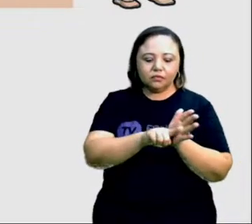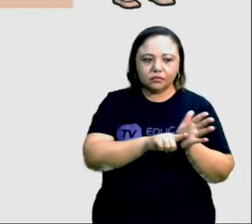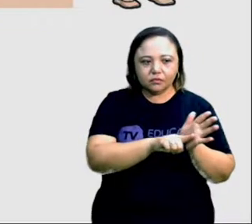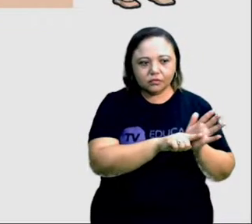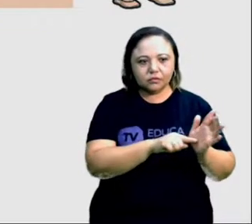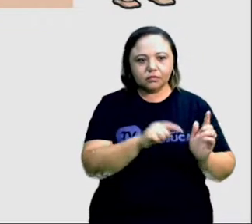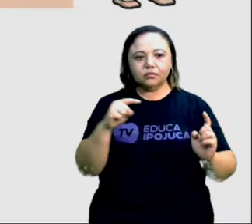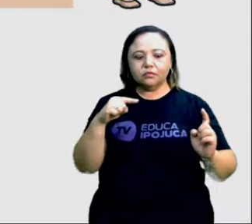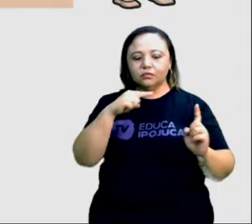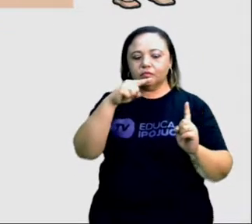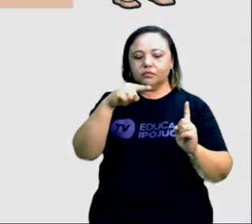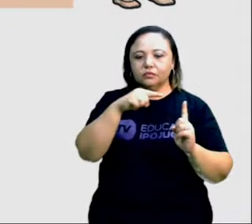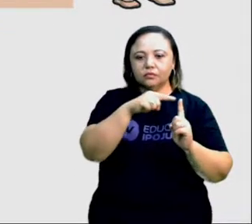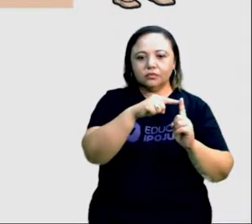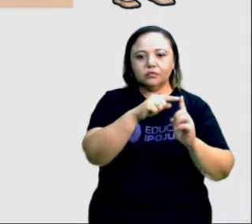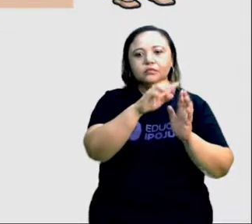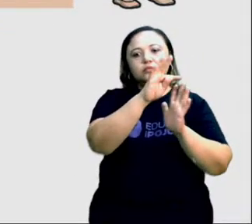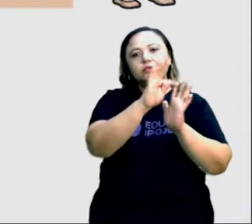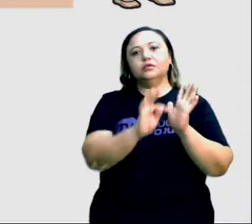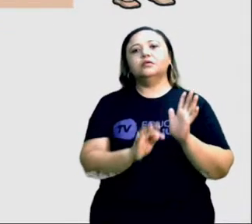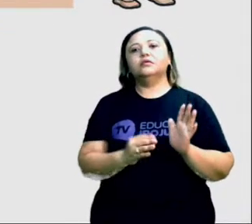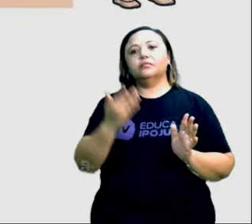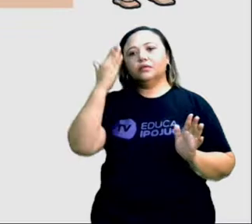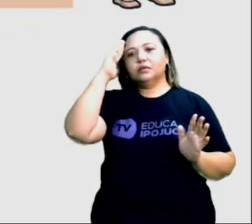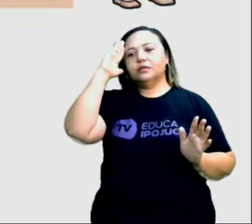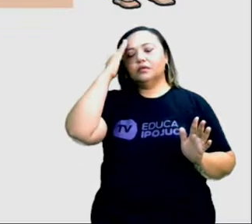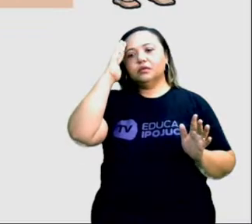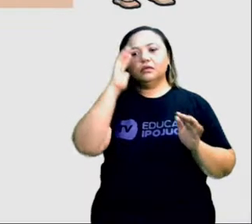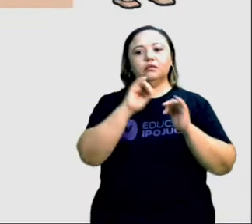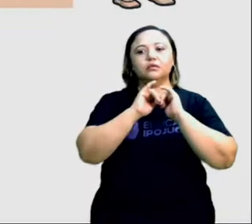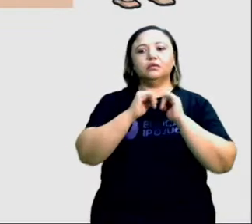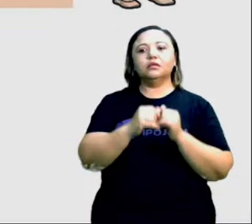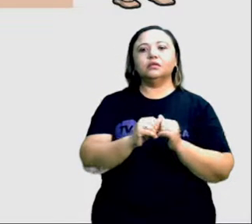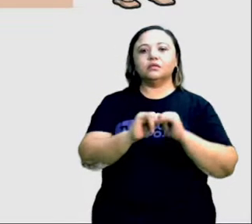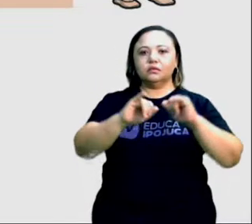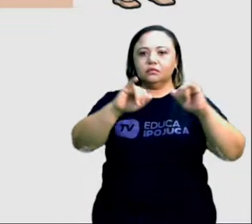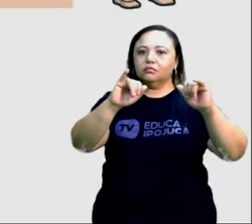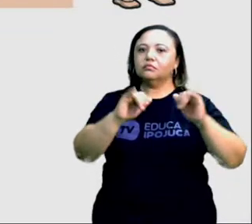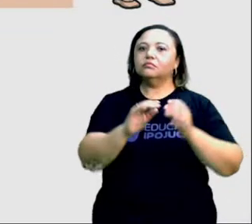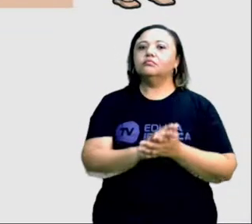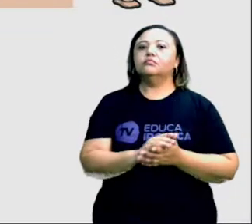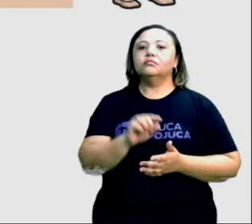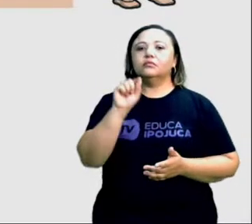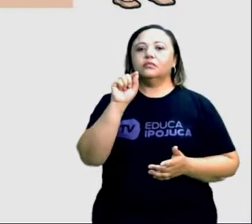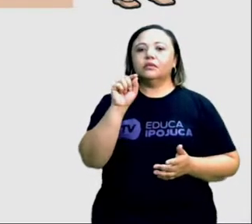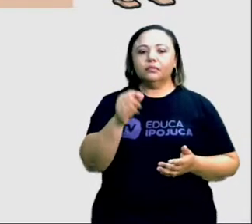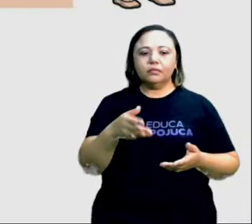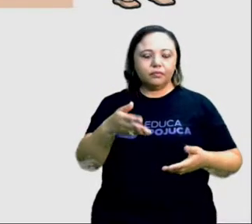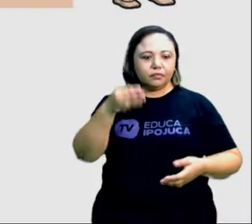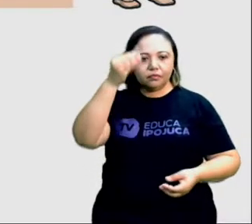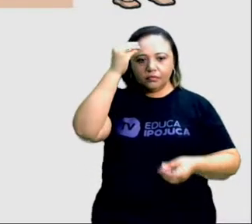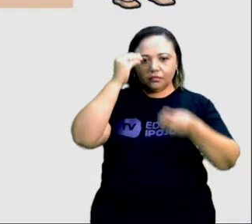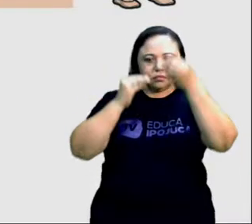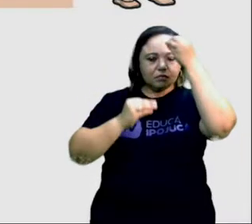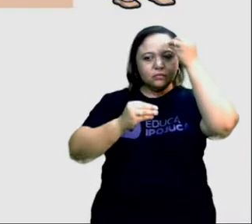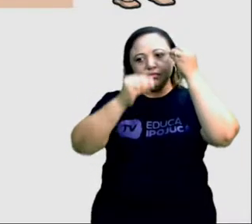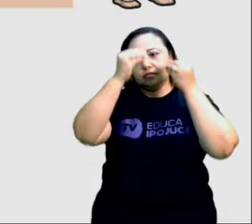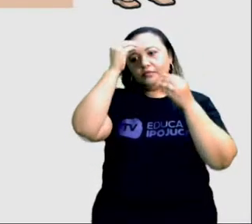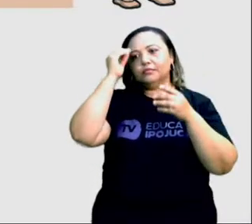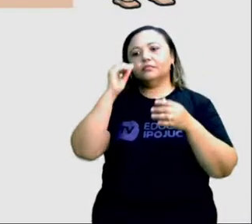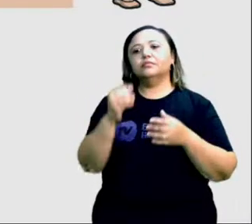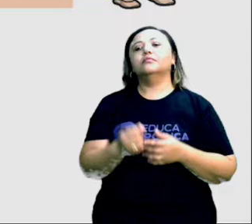a fim de entender a mensagem que está sendo transmitida. É assimilar as ideias por meio de